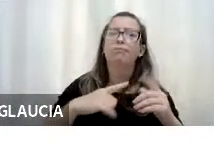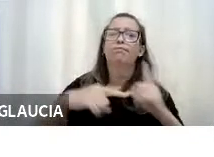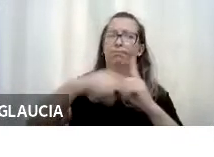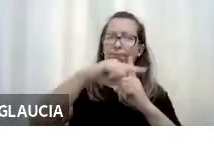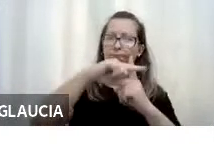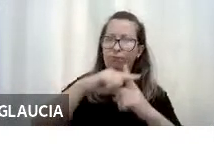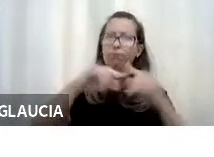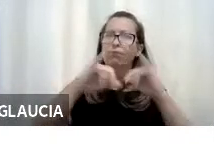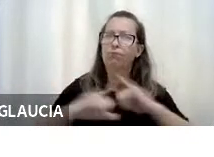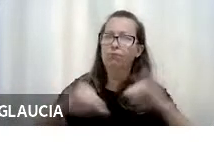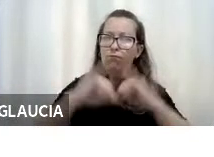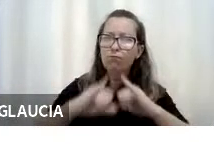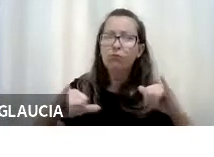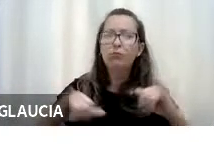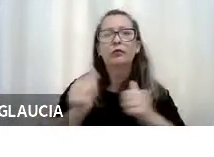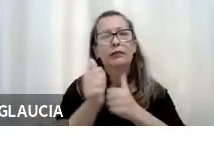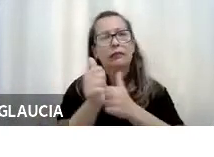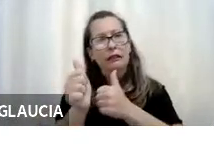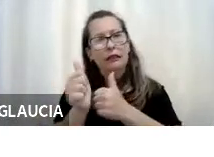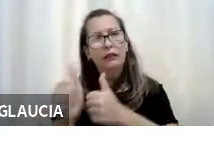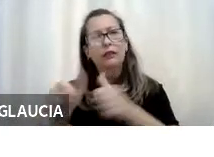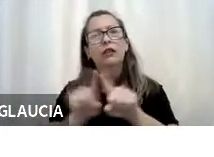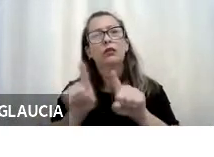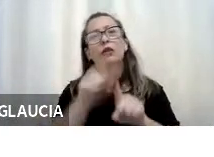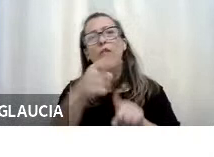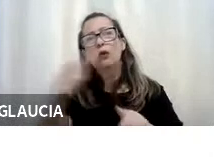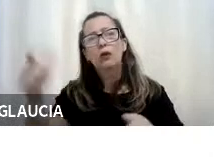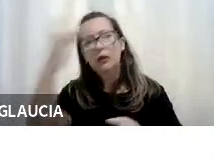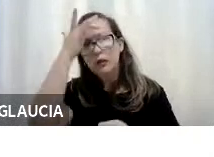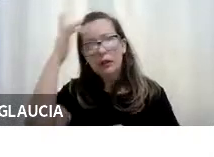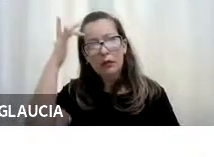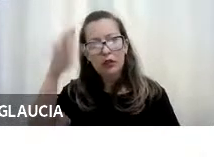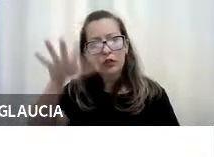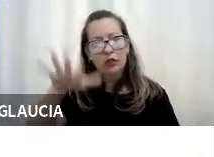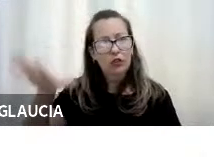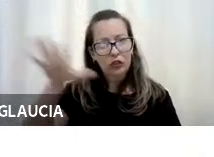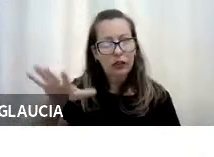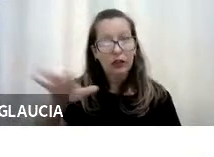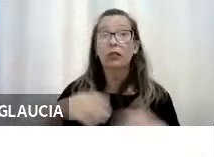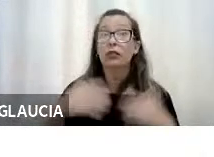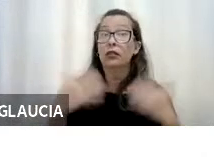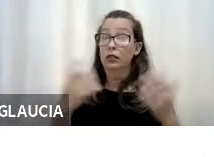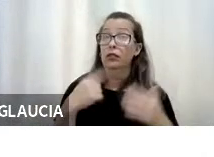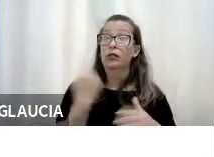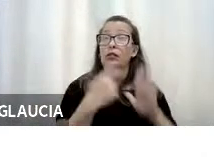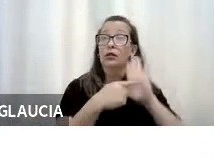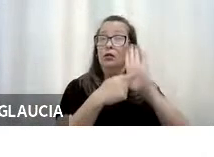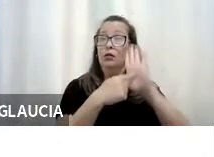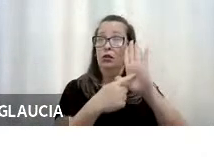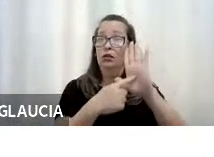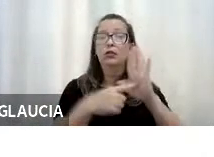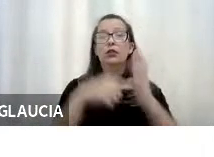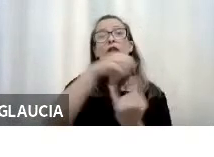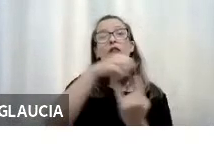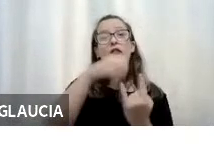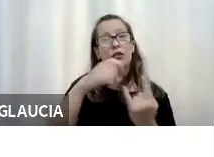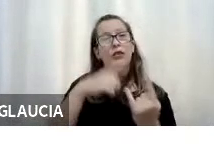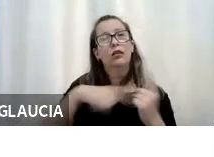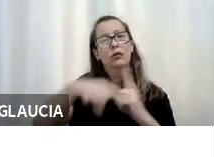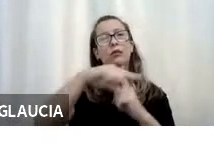entre seus seguidores quanto o público em geral. Então, aqui a gente mostra que a Fiocruz tem uma